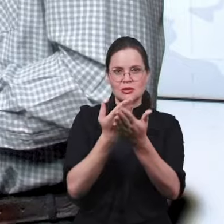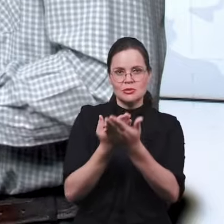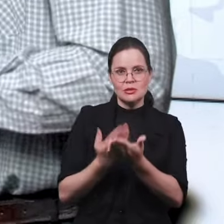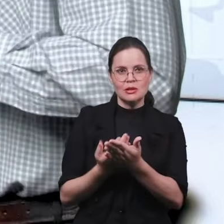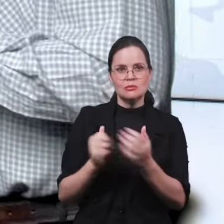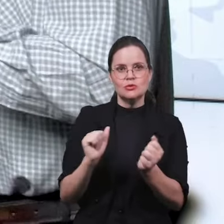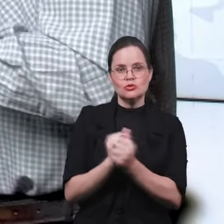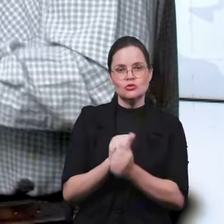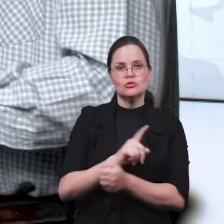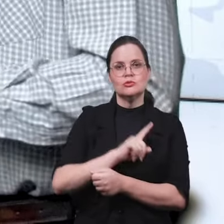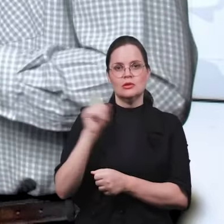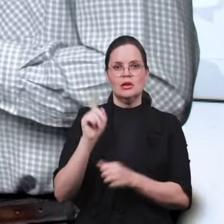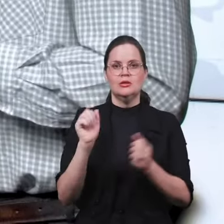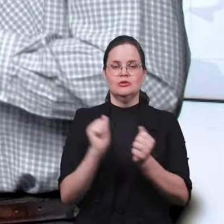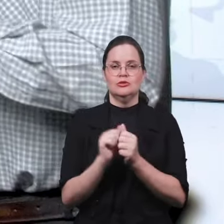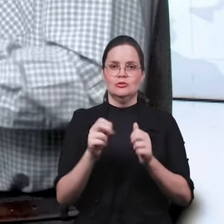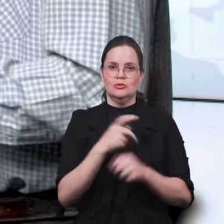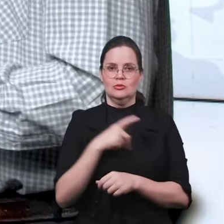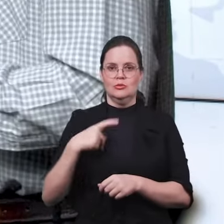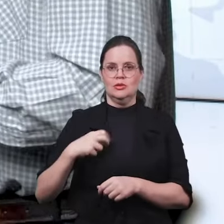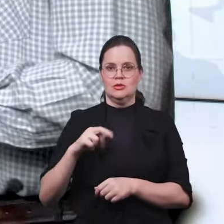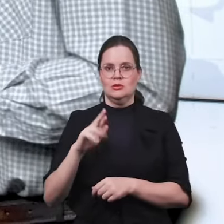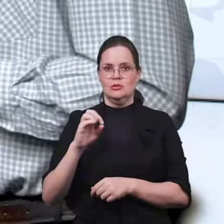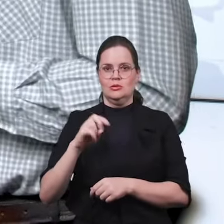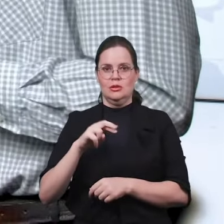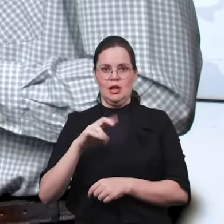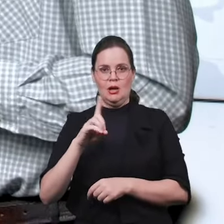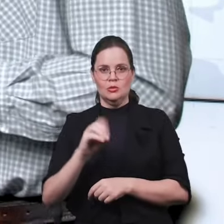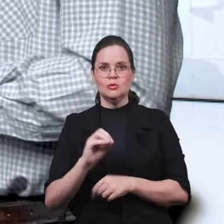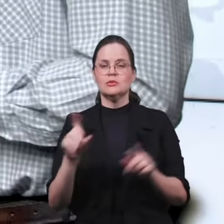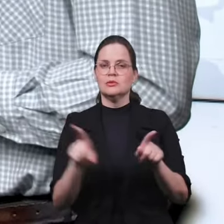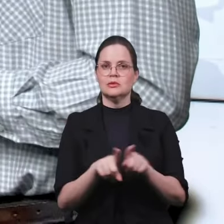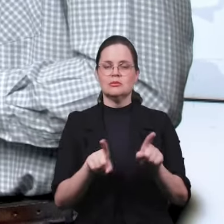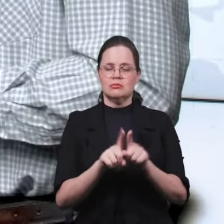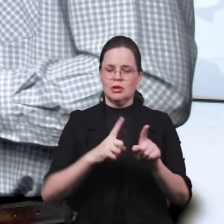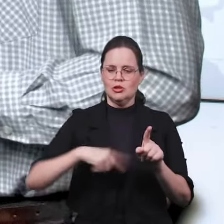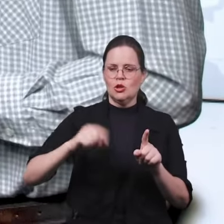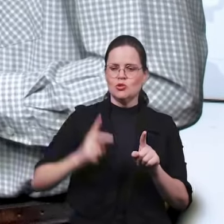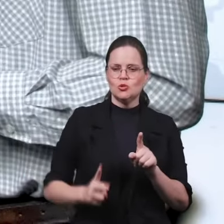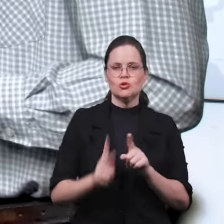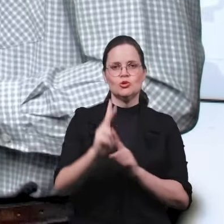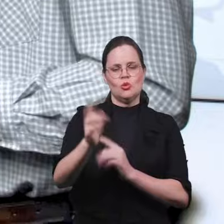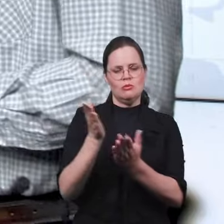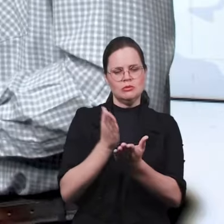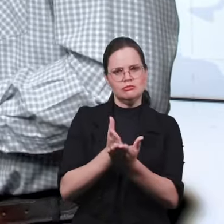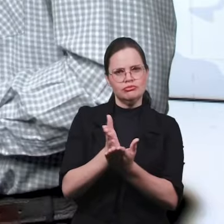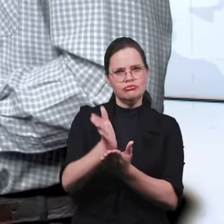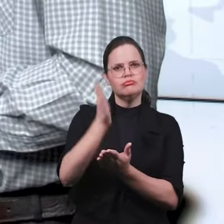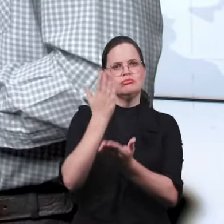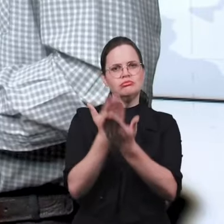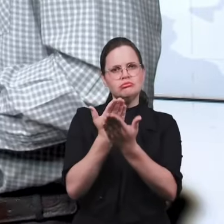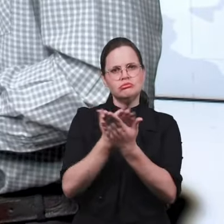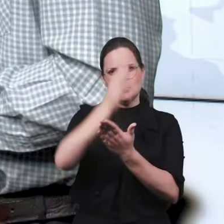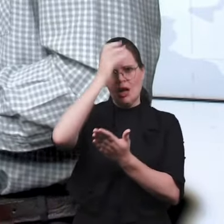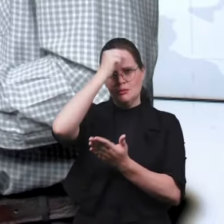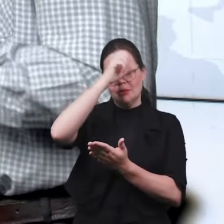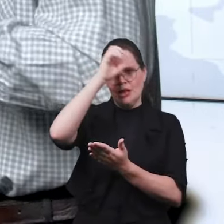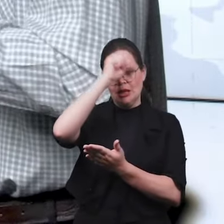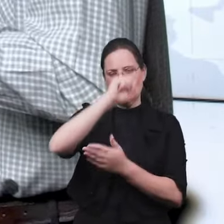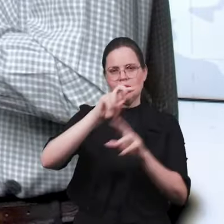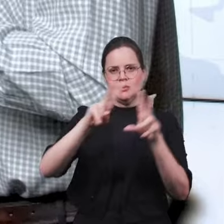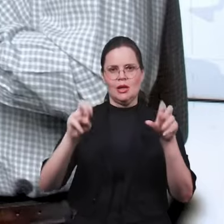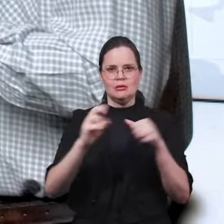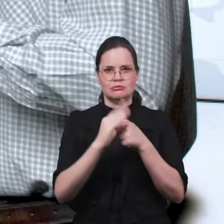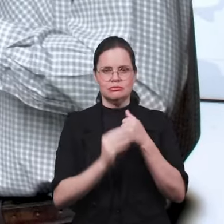que tivemos lá, também com o pastor Ronaldo, e podemos seguir aprendendo sobre esses